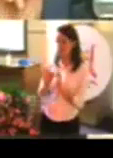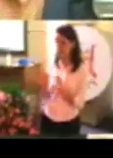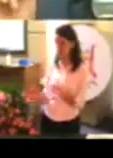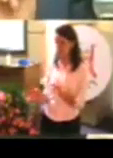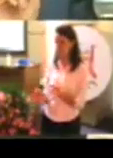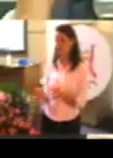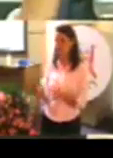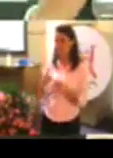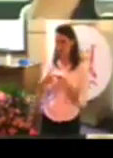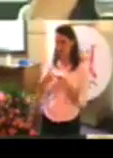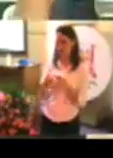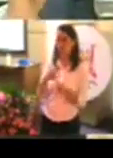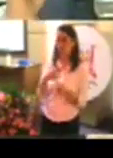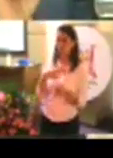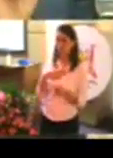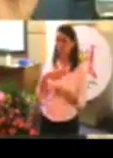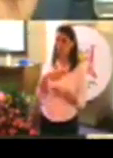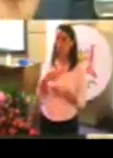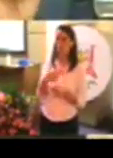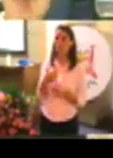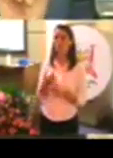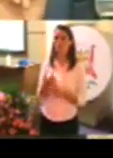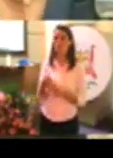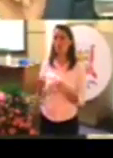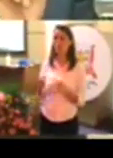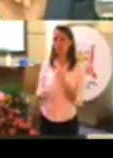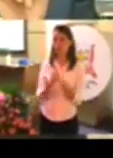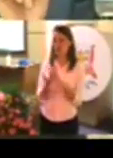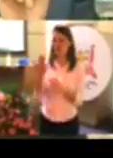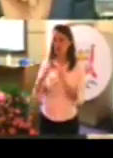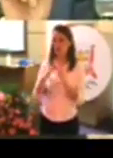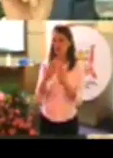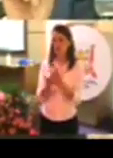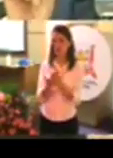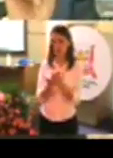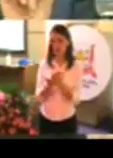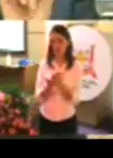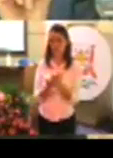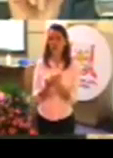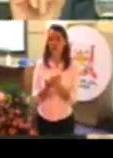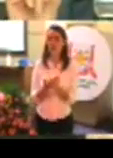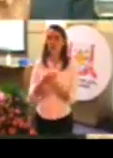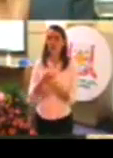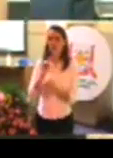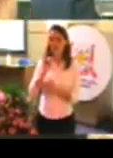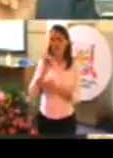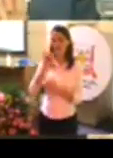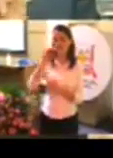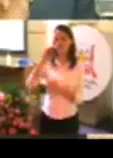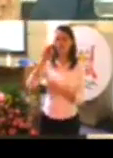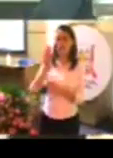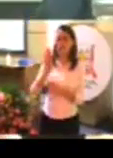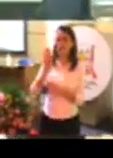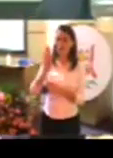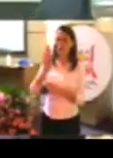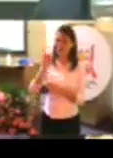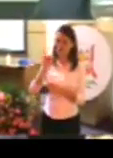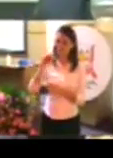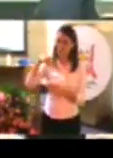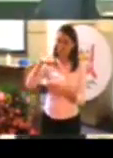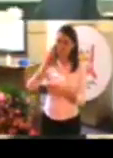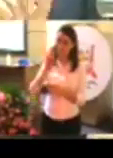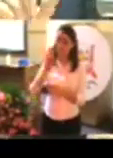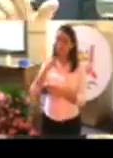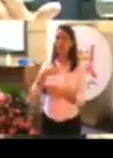simples, quando eu fui criar essa, chama-se ILB, Instituto Legislativo